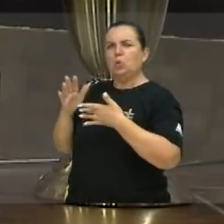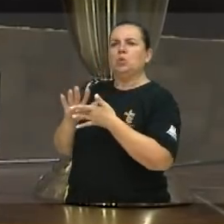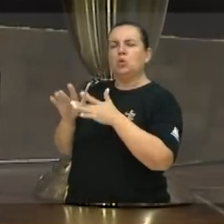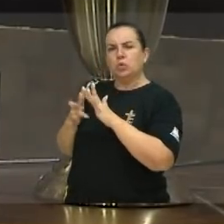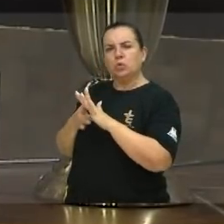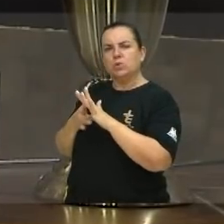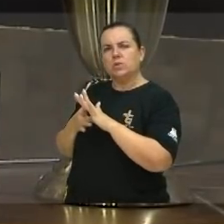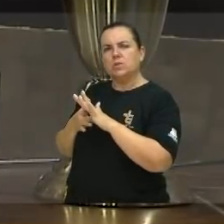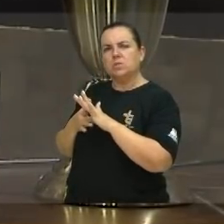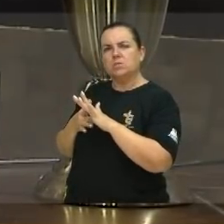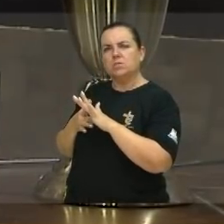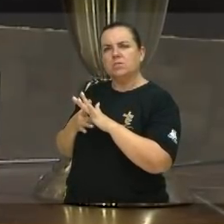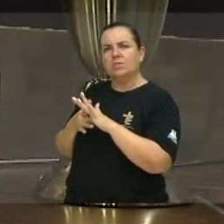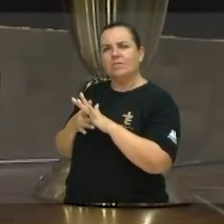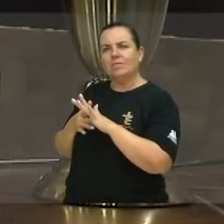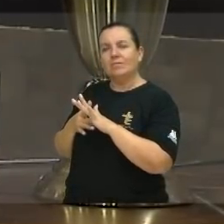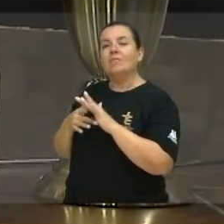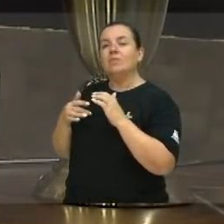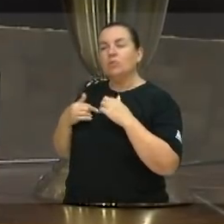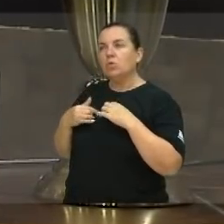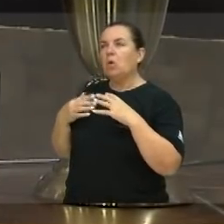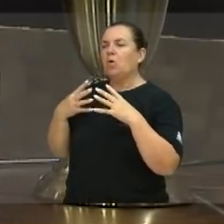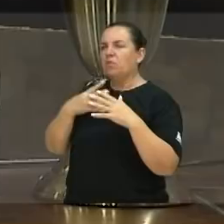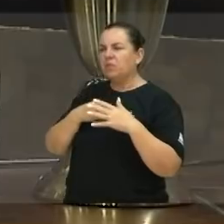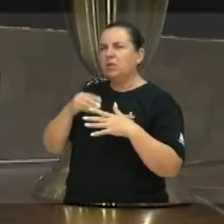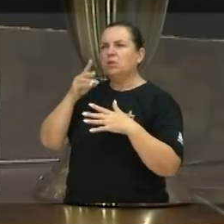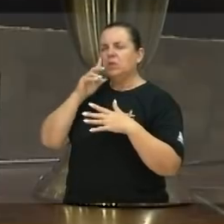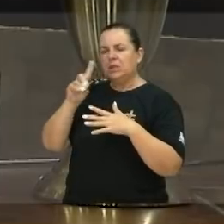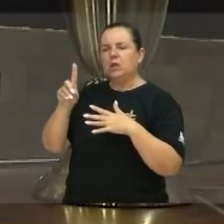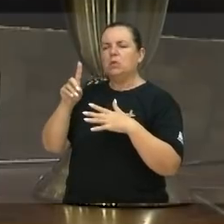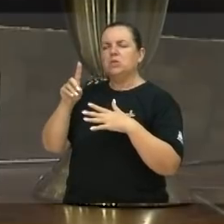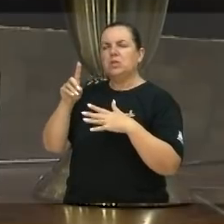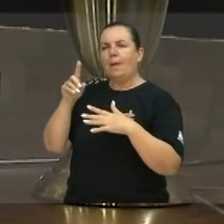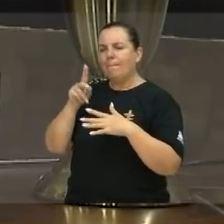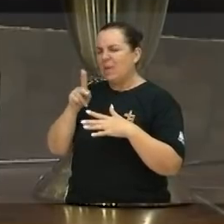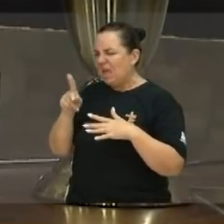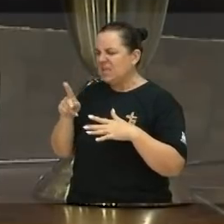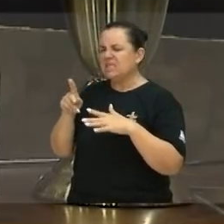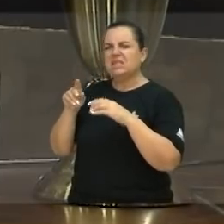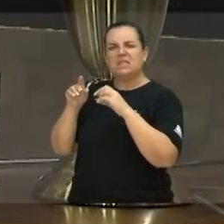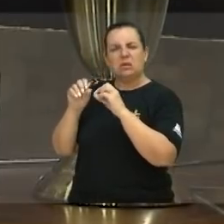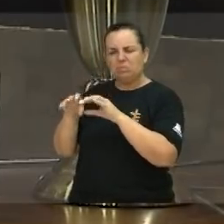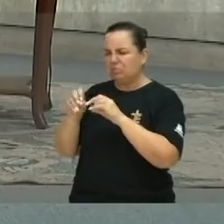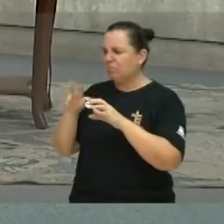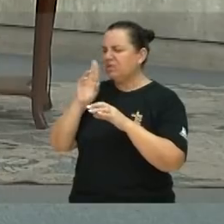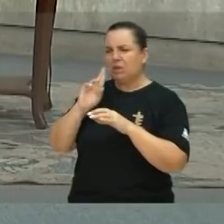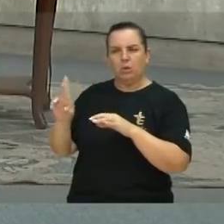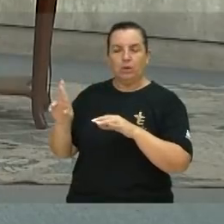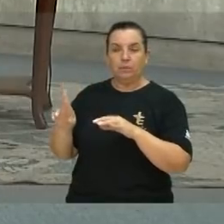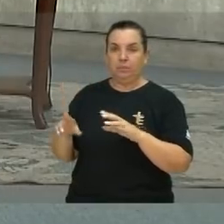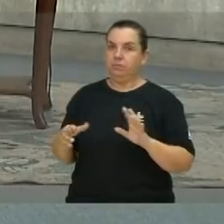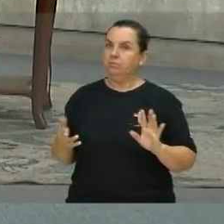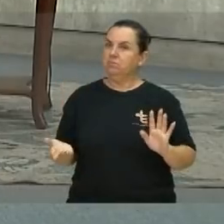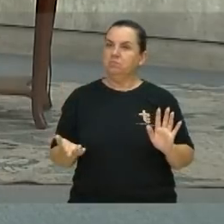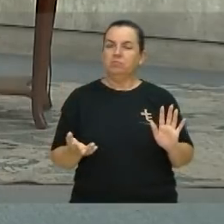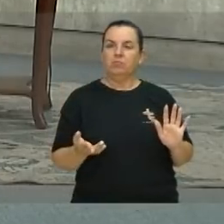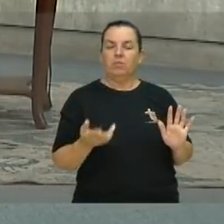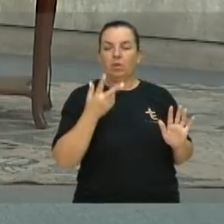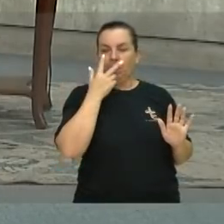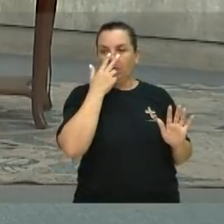dá um título assim mesmo eu sou mestre e senhor nossa